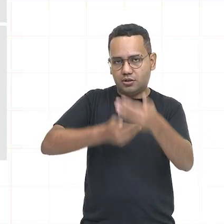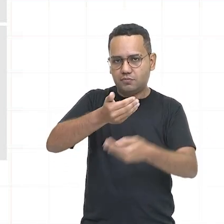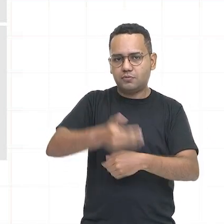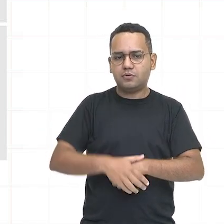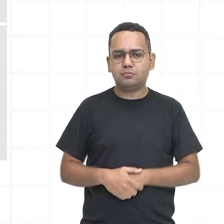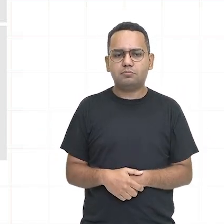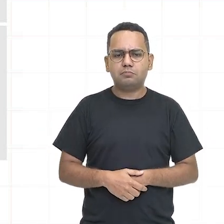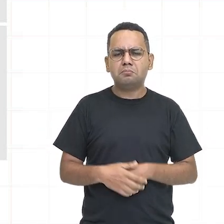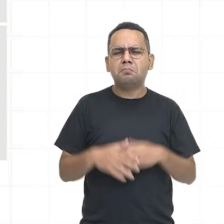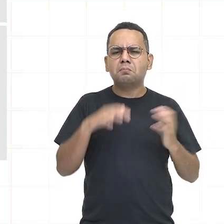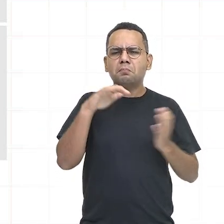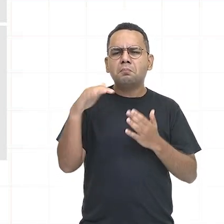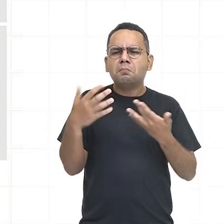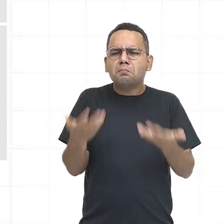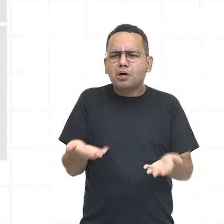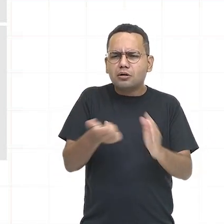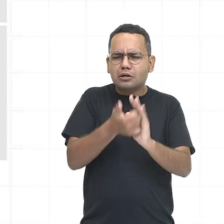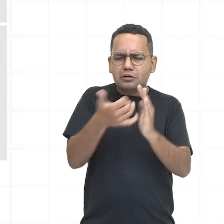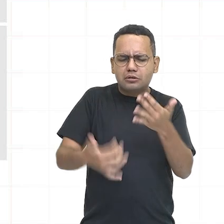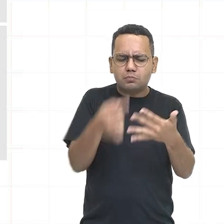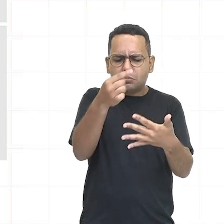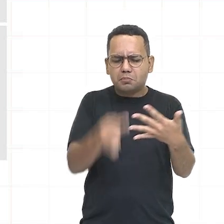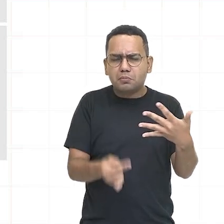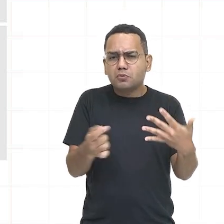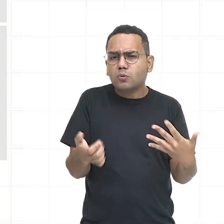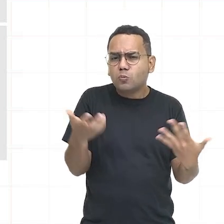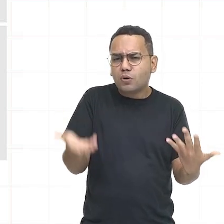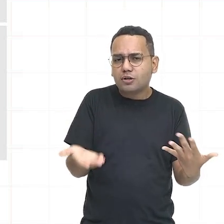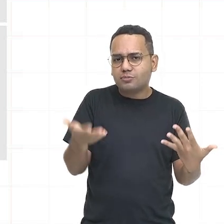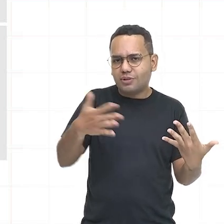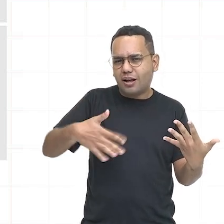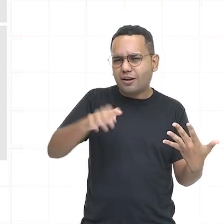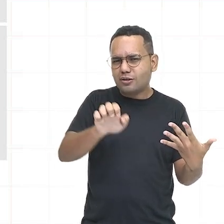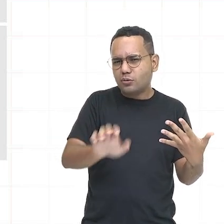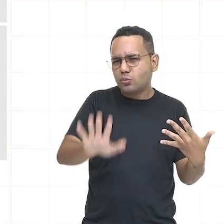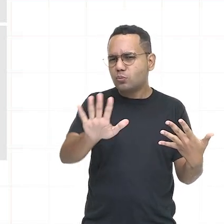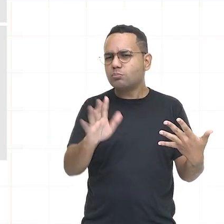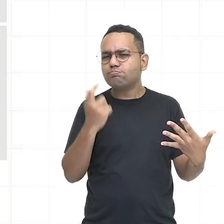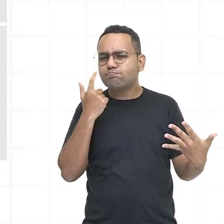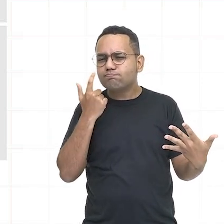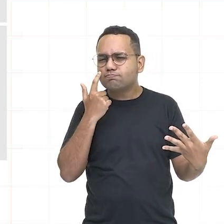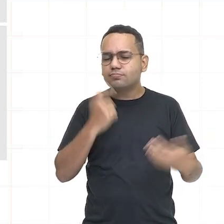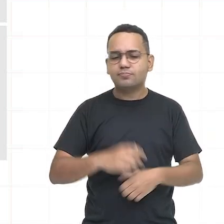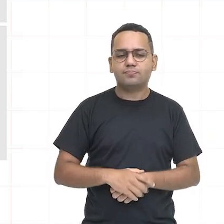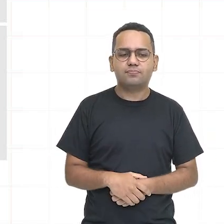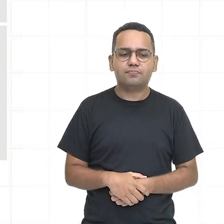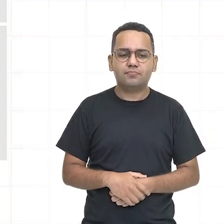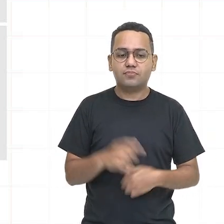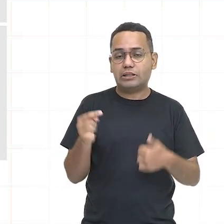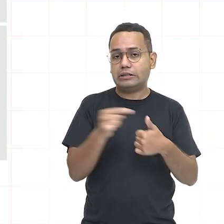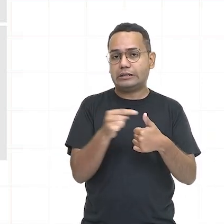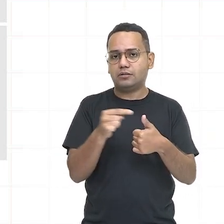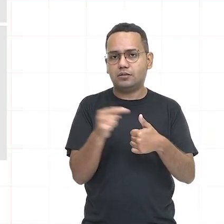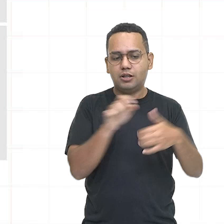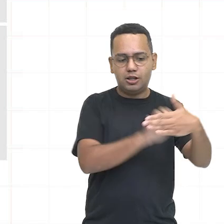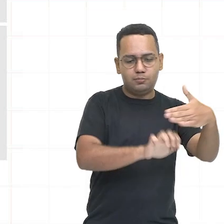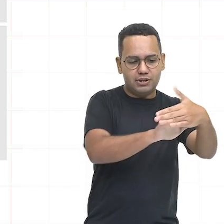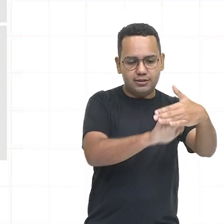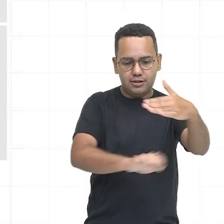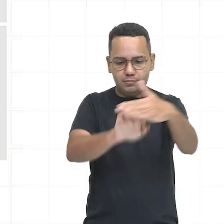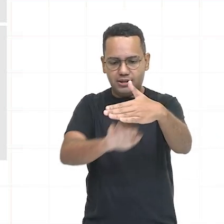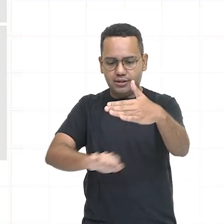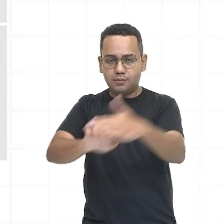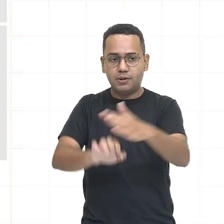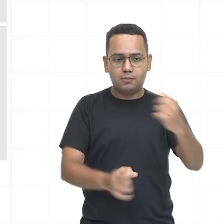principais aspectos aí do continente europeu? Olha só, a competitividade, gente. A